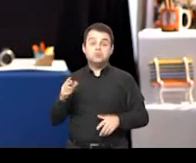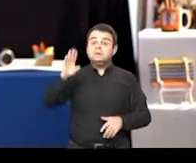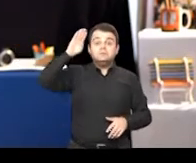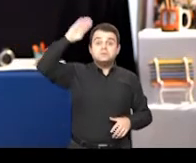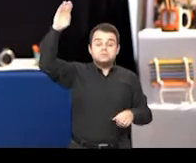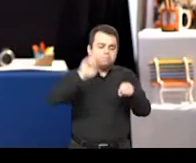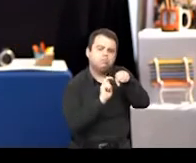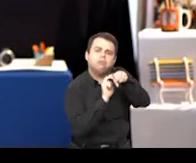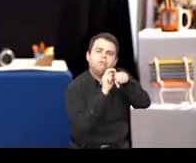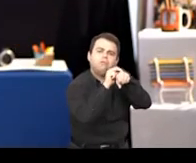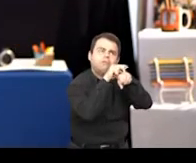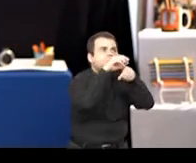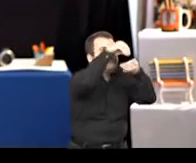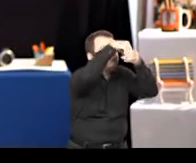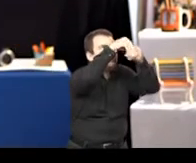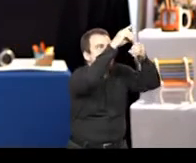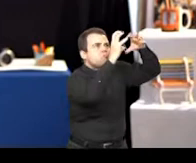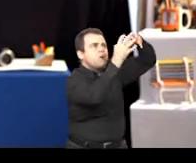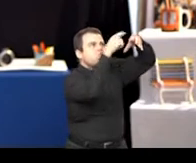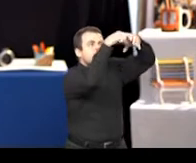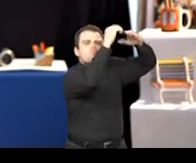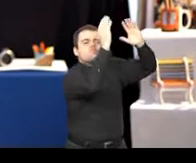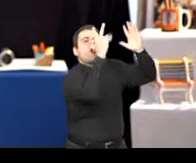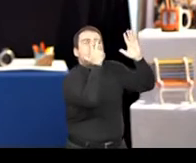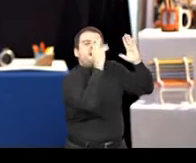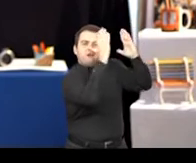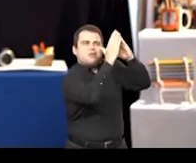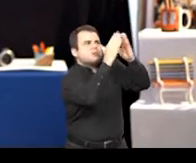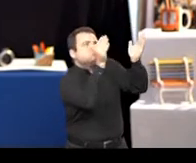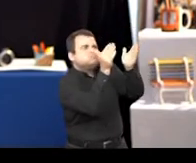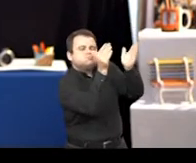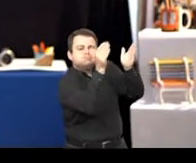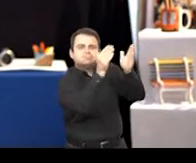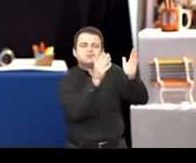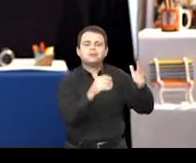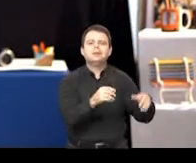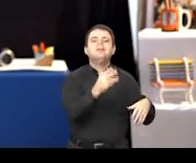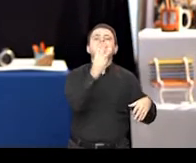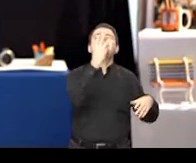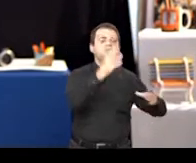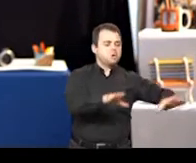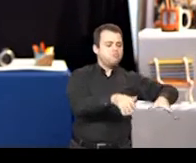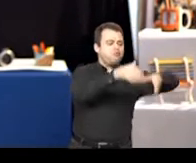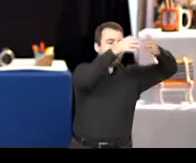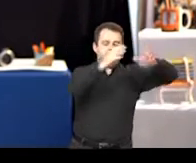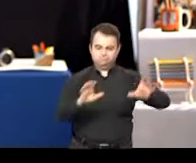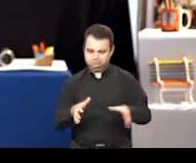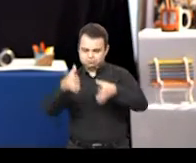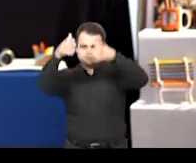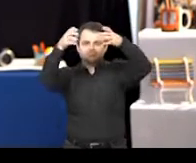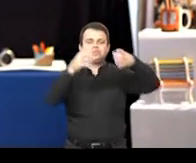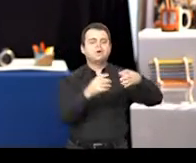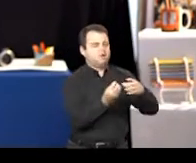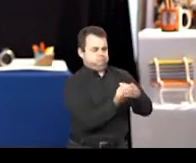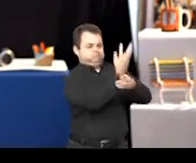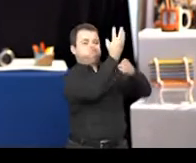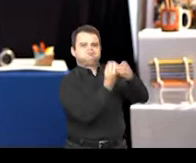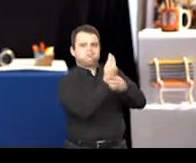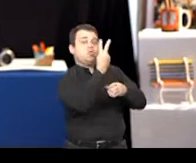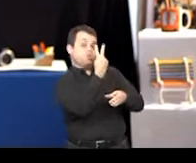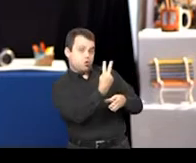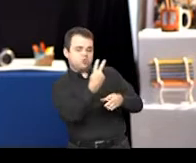vivia sozinho no planeta do tamanho de uma casa, que tinha 3 vulcões, 2 ativos e um